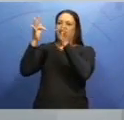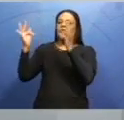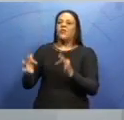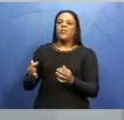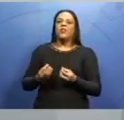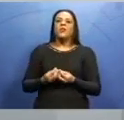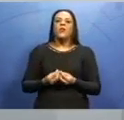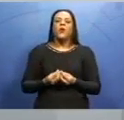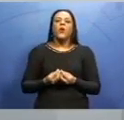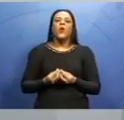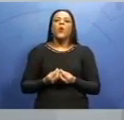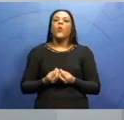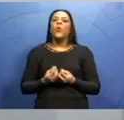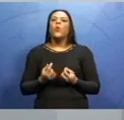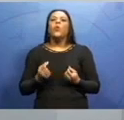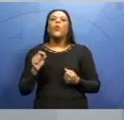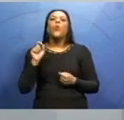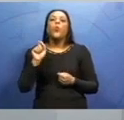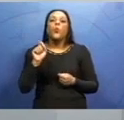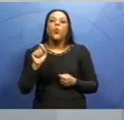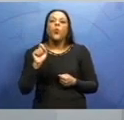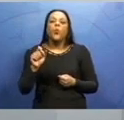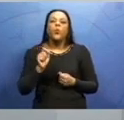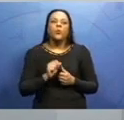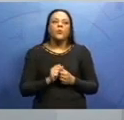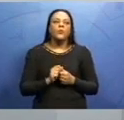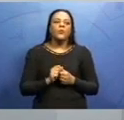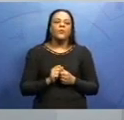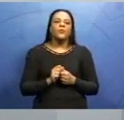Hoje estava muito feliz?